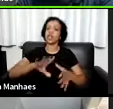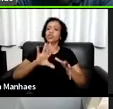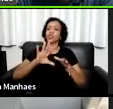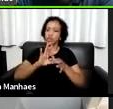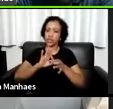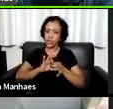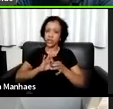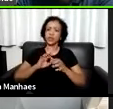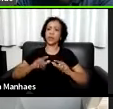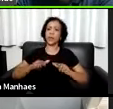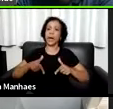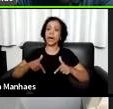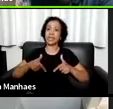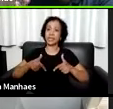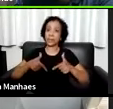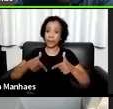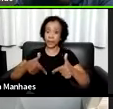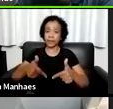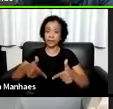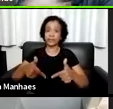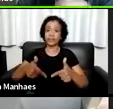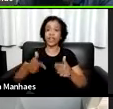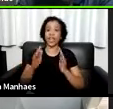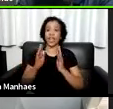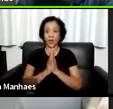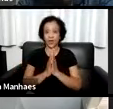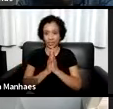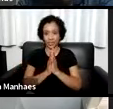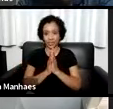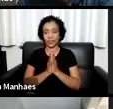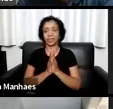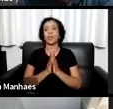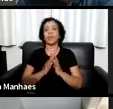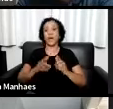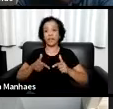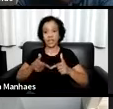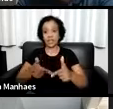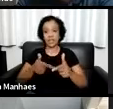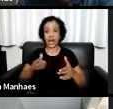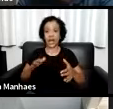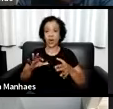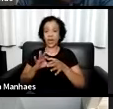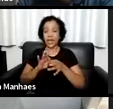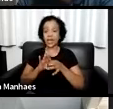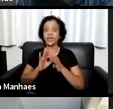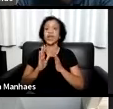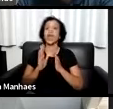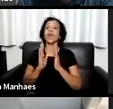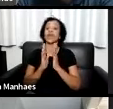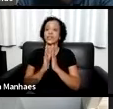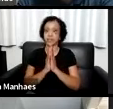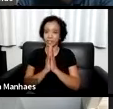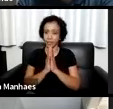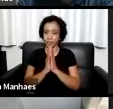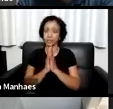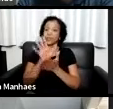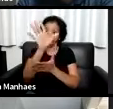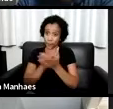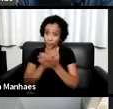Vamos avançar unidos e em oração. Vamos avançar unidos e em oração. Vamos repetir